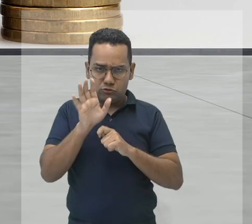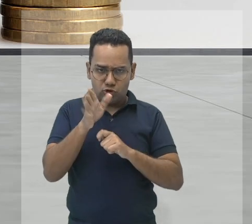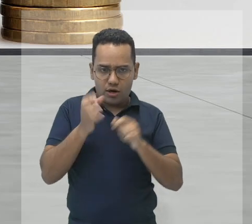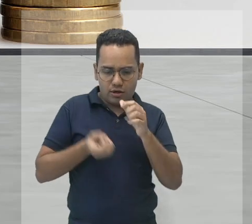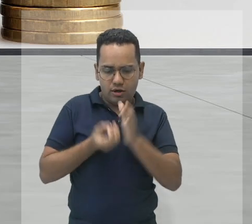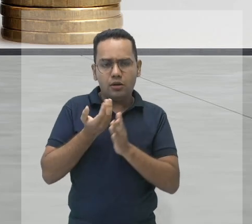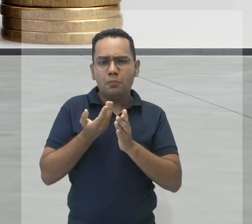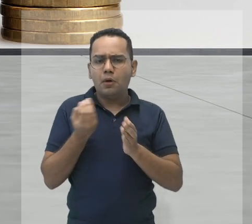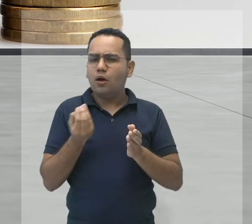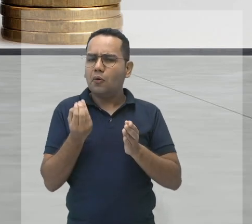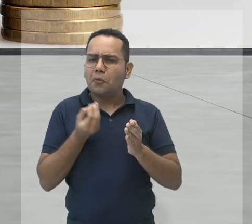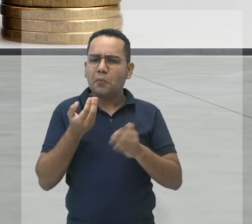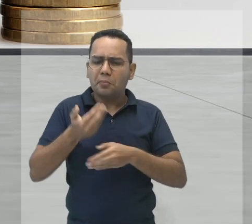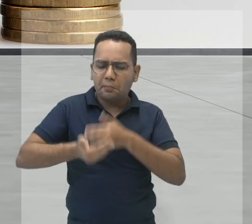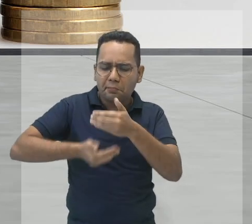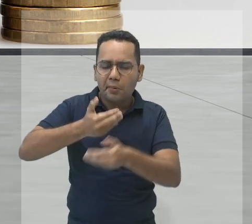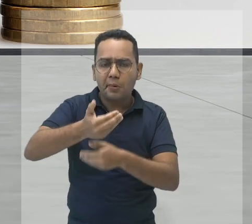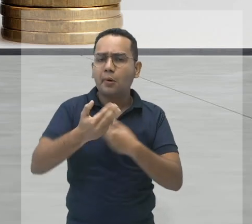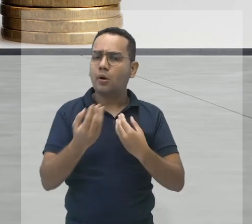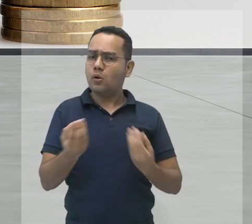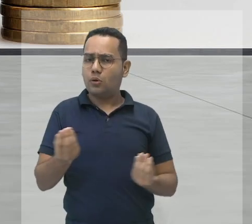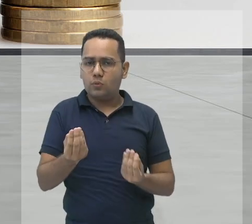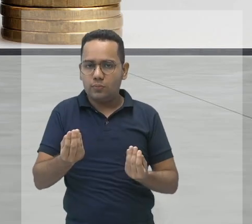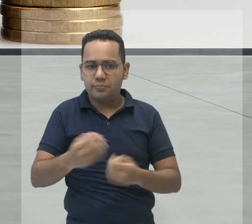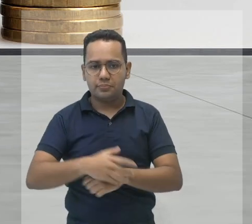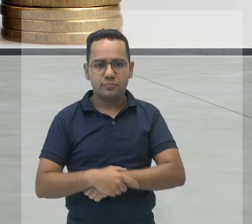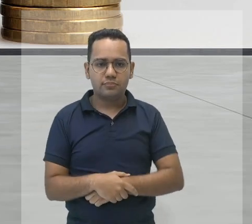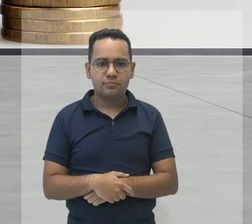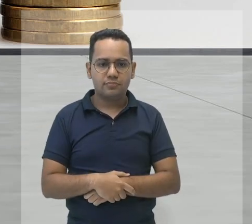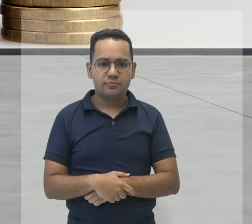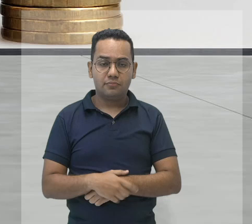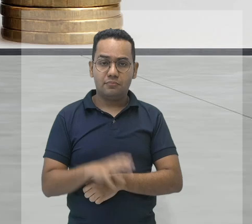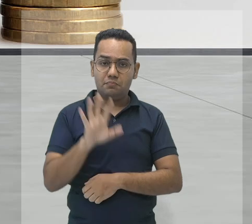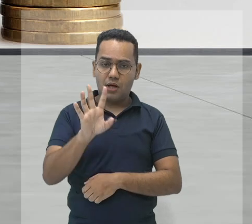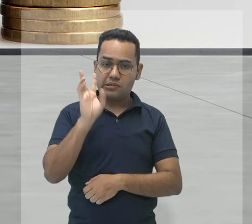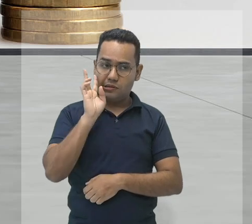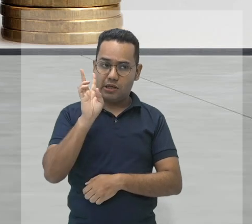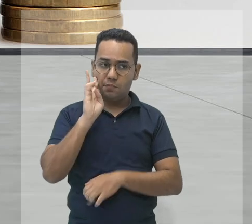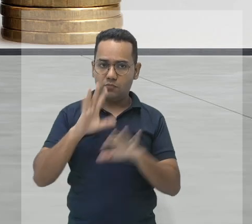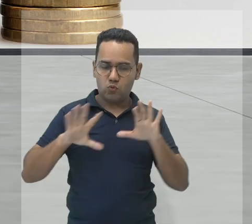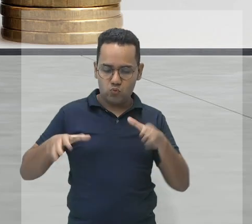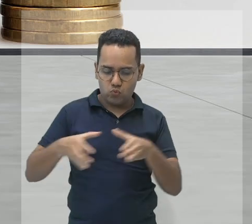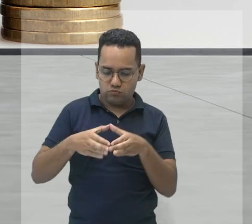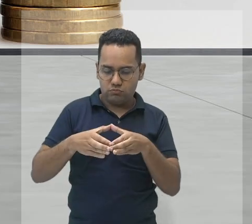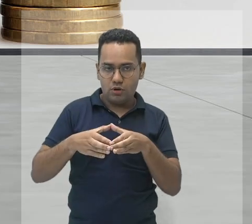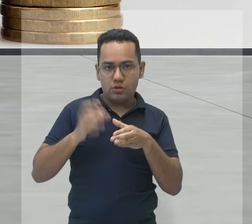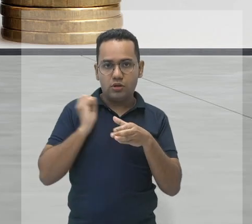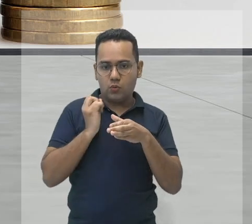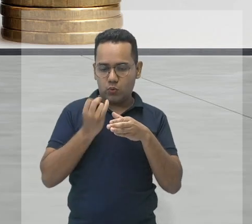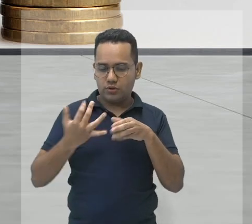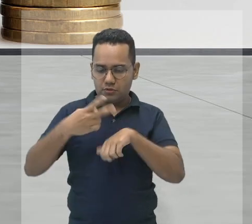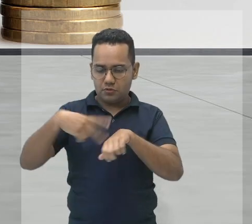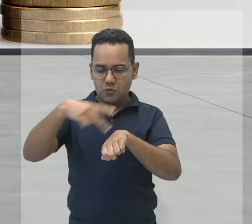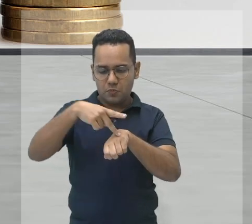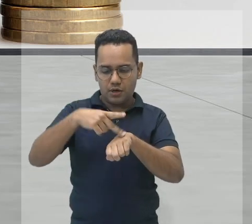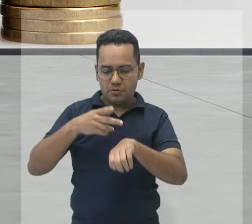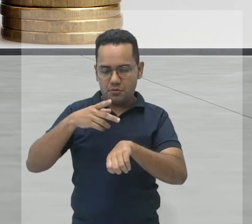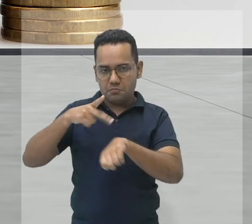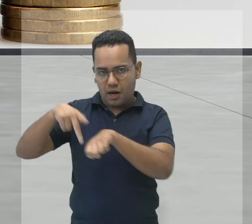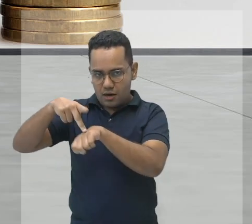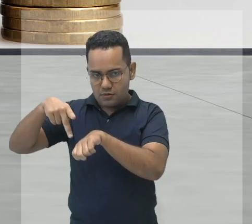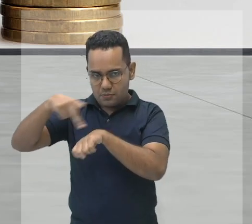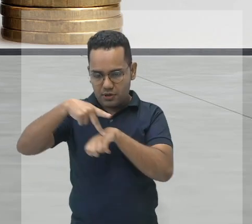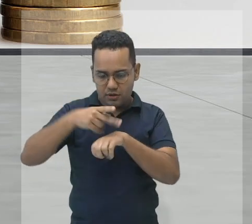de desenvolvimento dos blocos econômicos. Como é que isso funciona, professor? Olha, os blocos, o entrosamento entre os